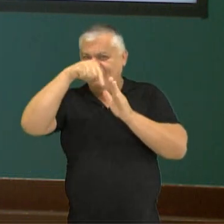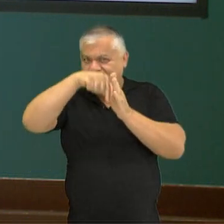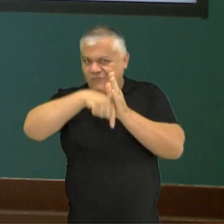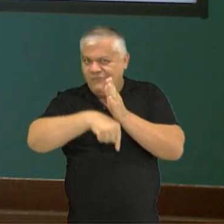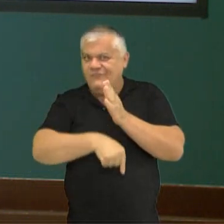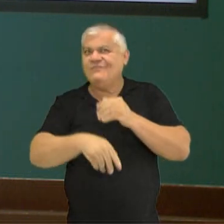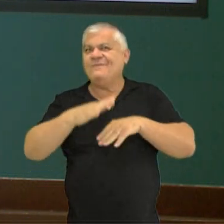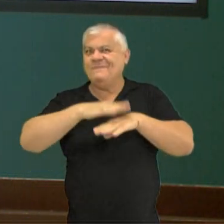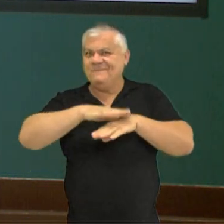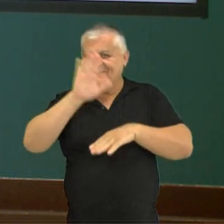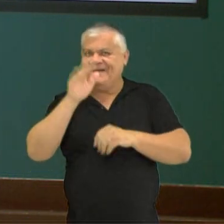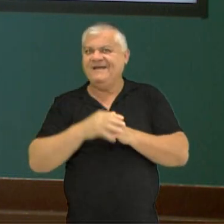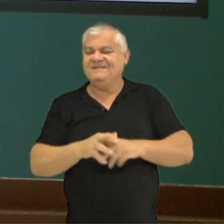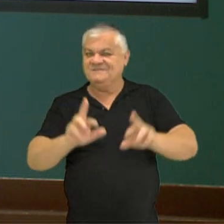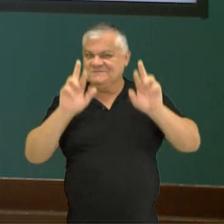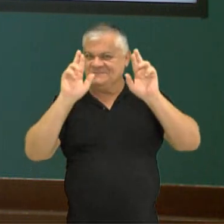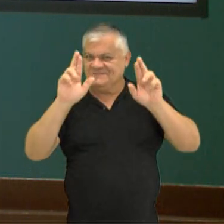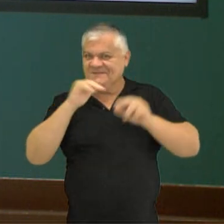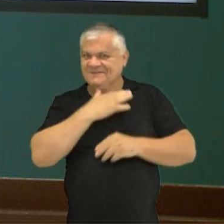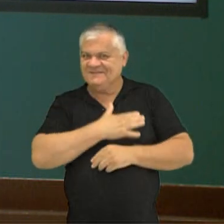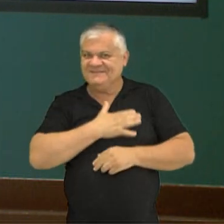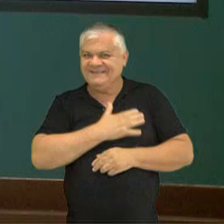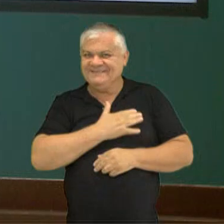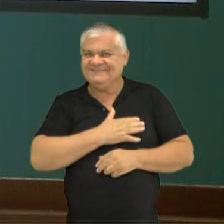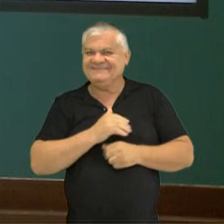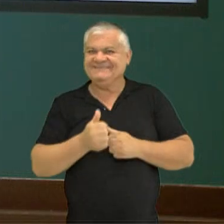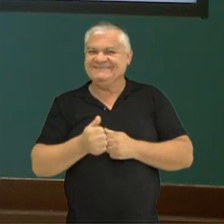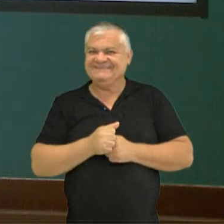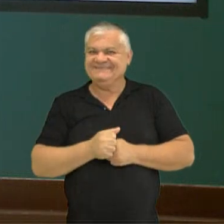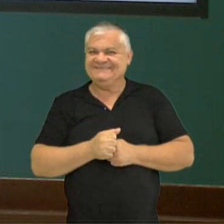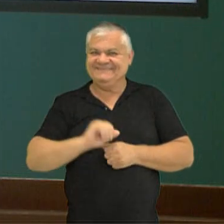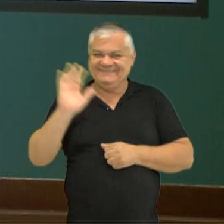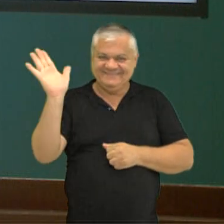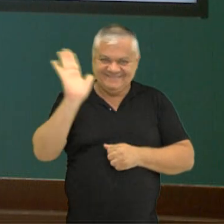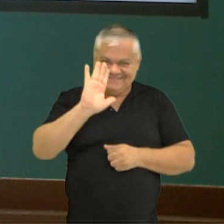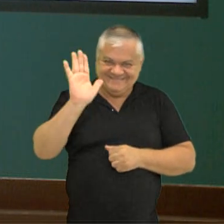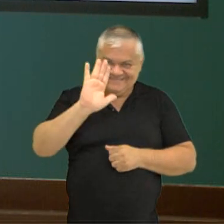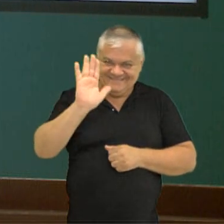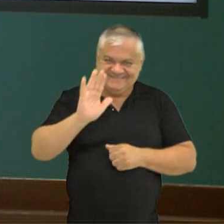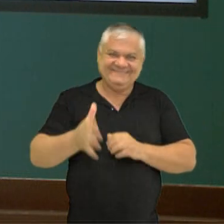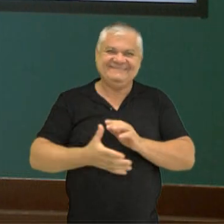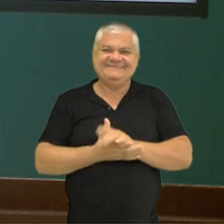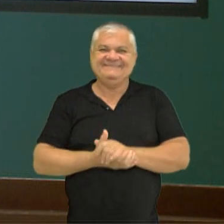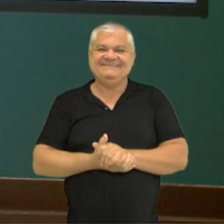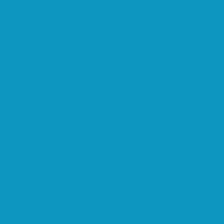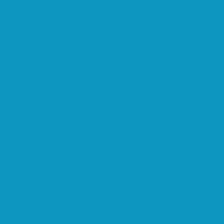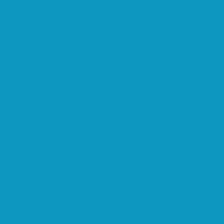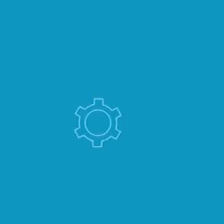aprofundamento nos exercícios. Espero que vocês tenham gostado e até a breve, pessoal.